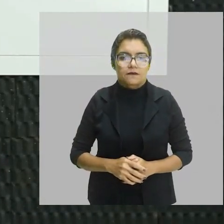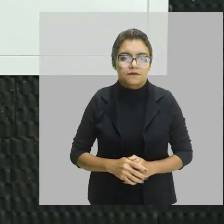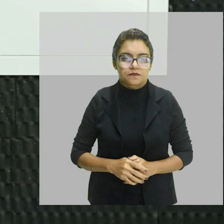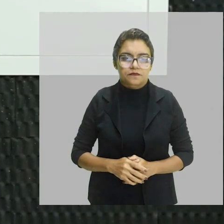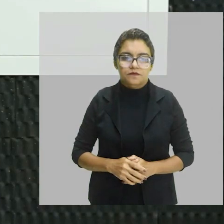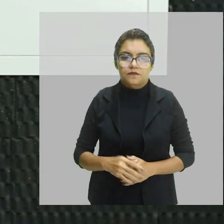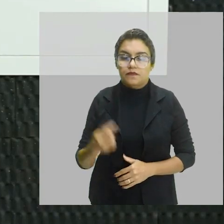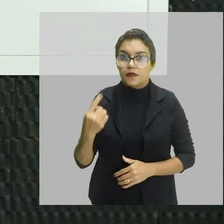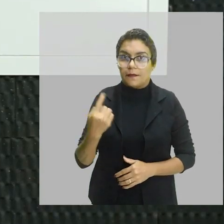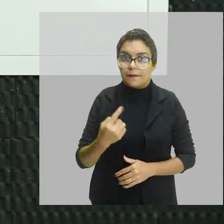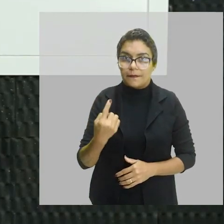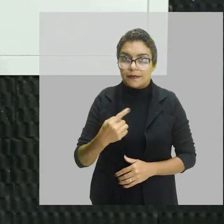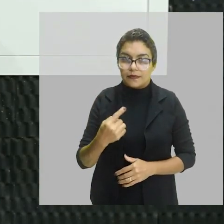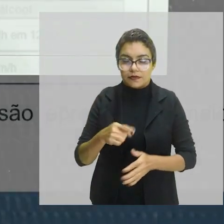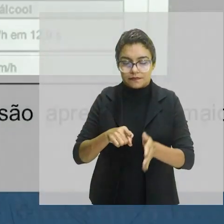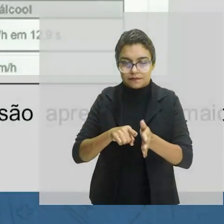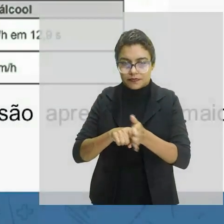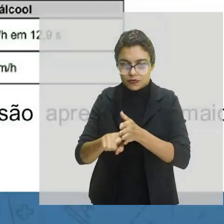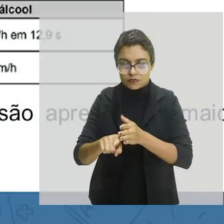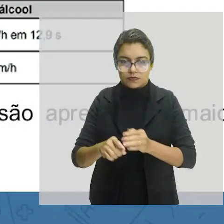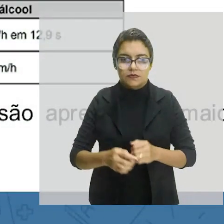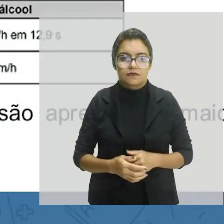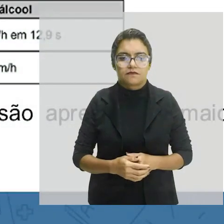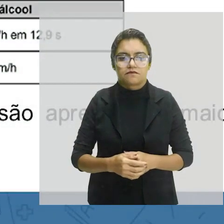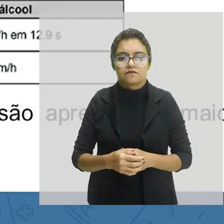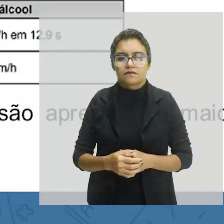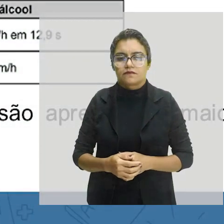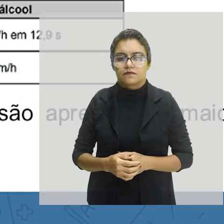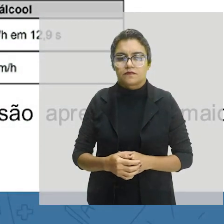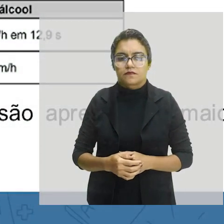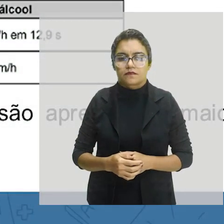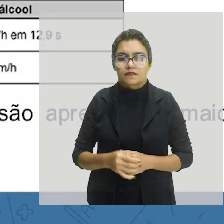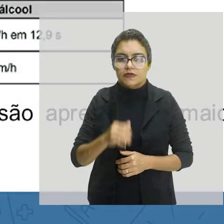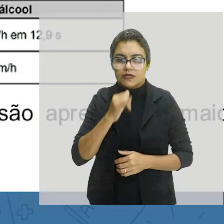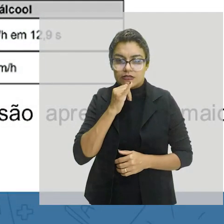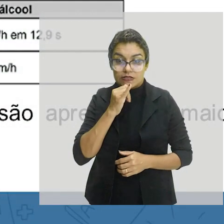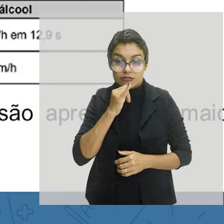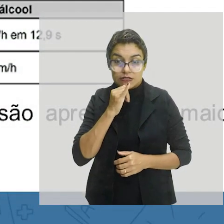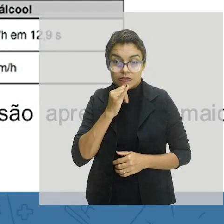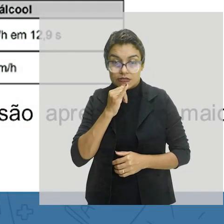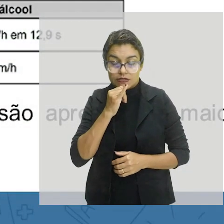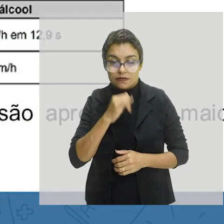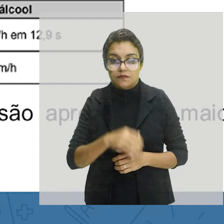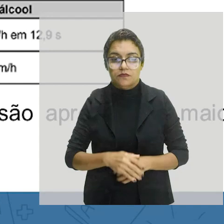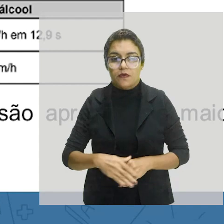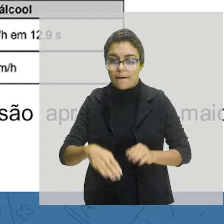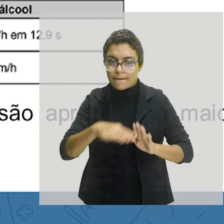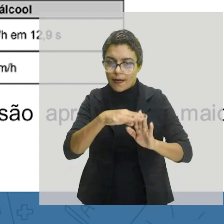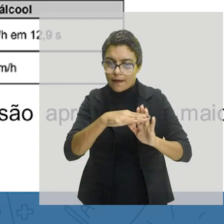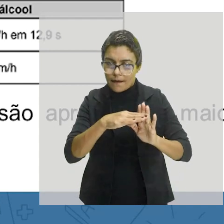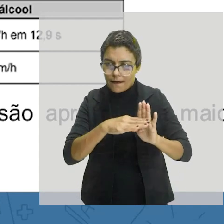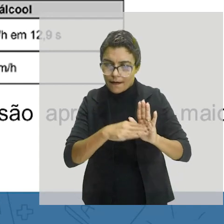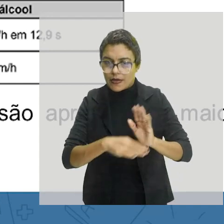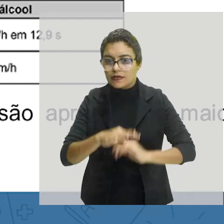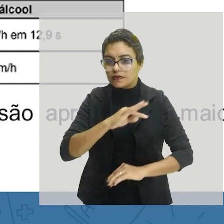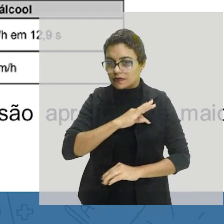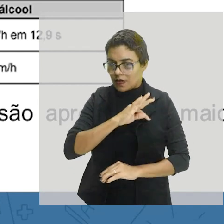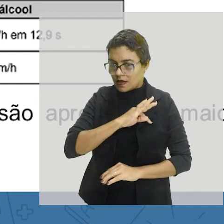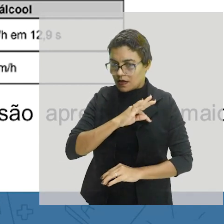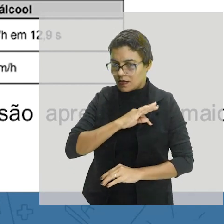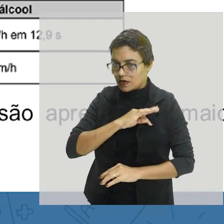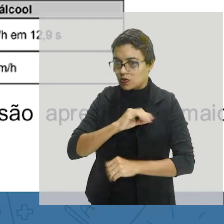questão 1 diz o seguinte: analisando a ficha técnica de um automóvel popular,